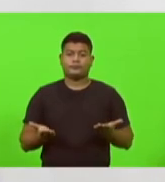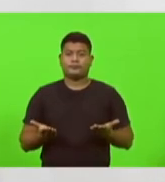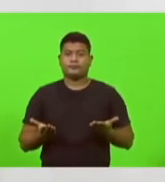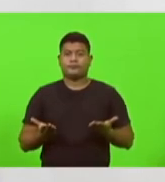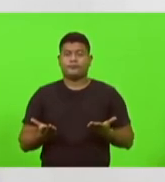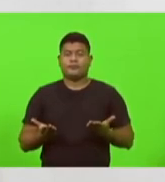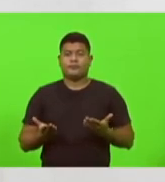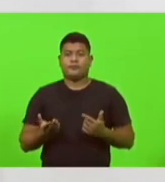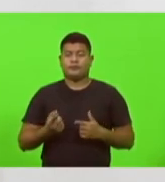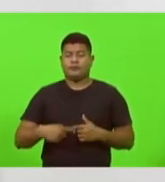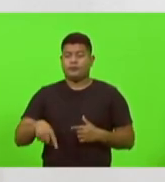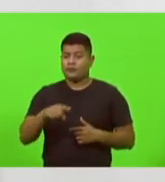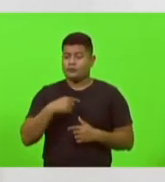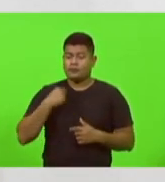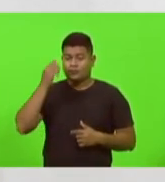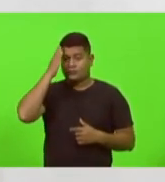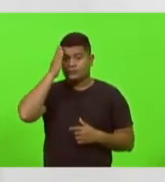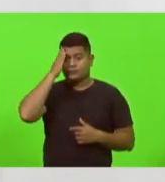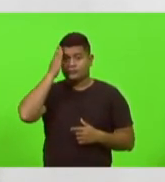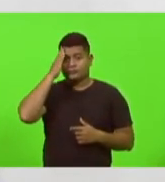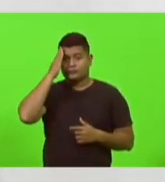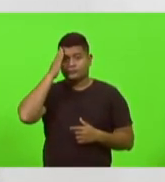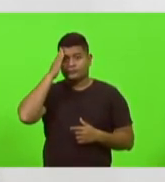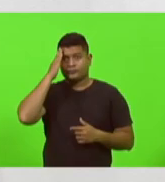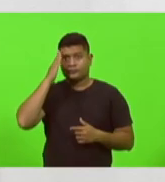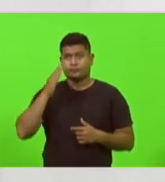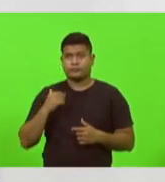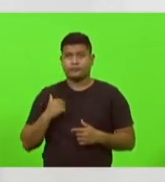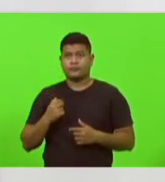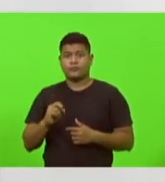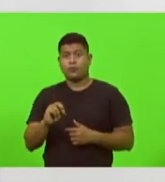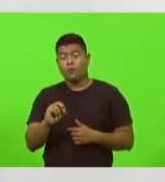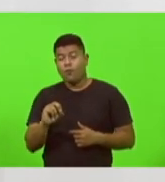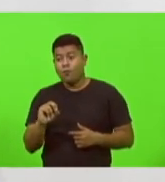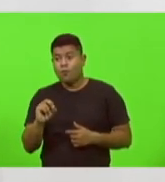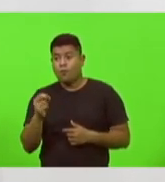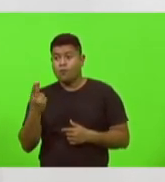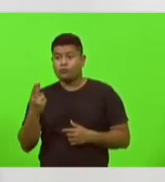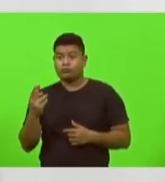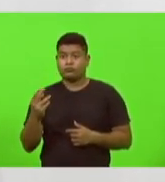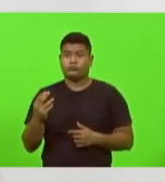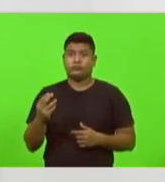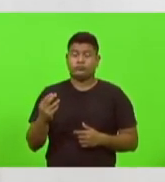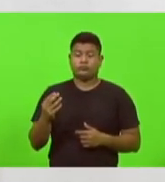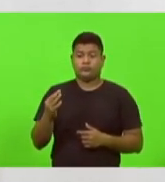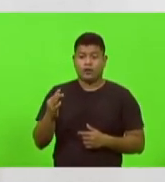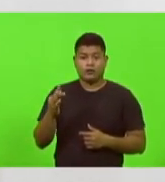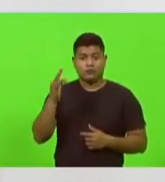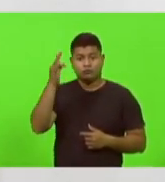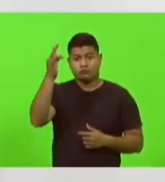todos nós sabemos que ou mais cedo ou mais tarde nós somos chamados.